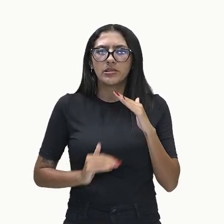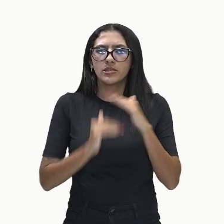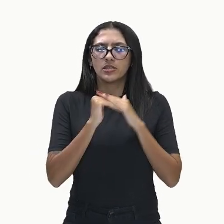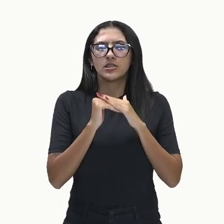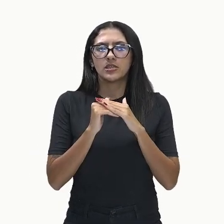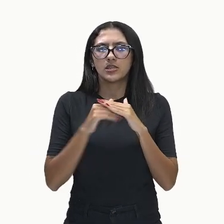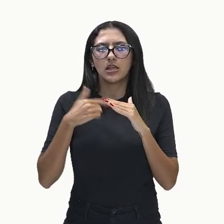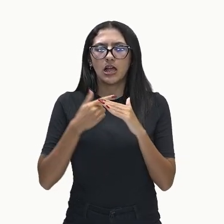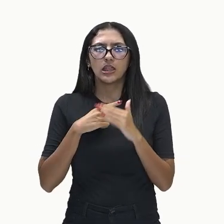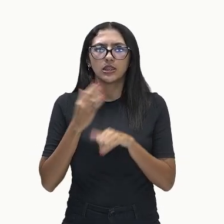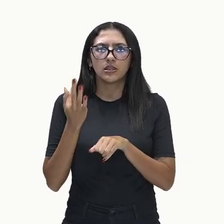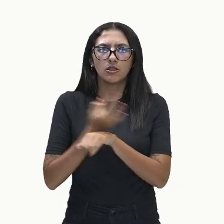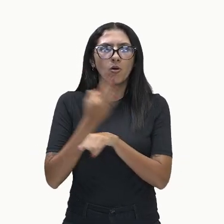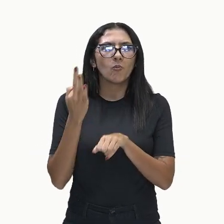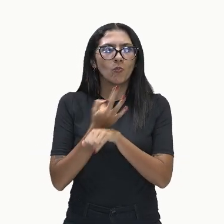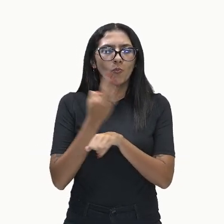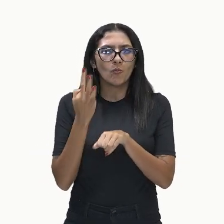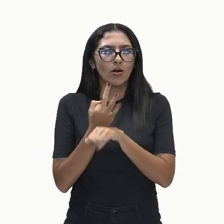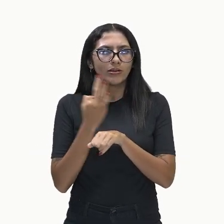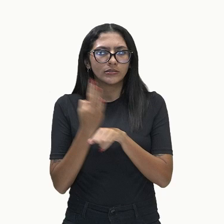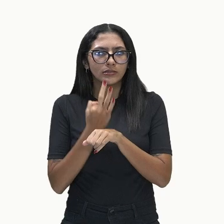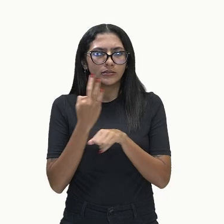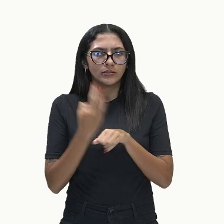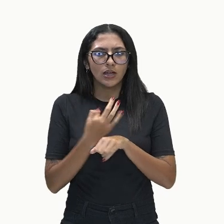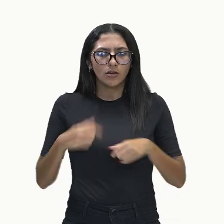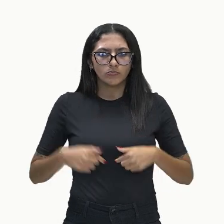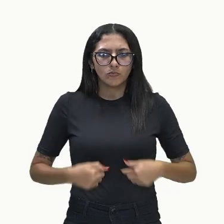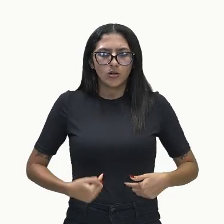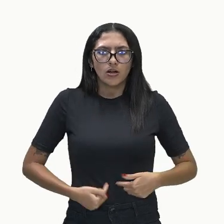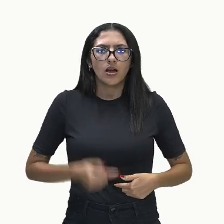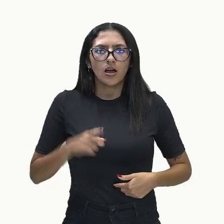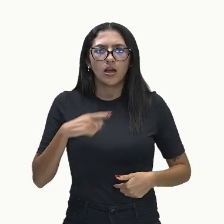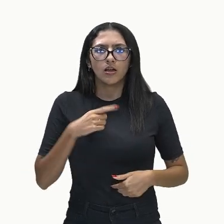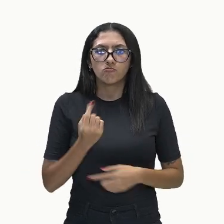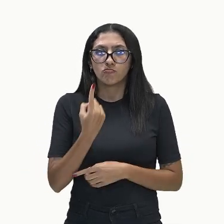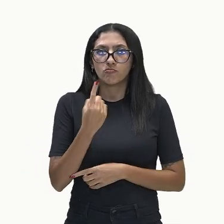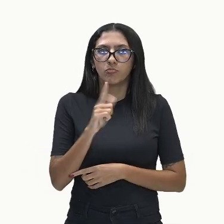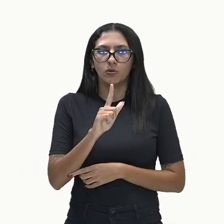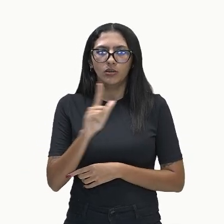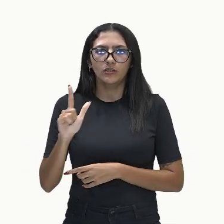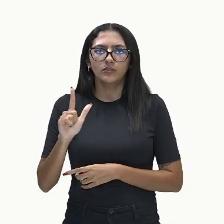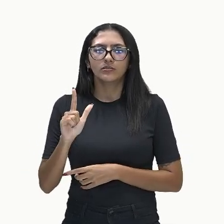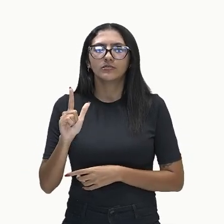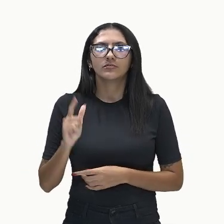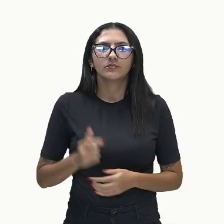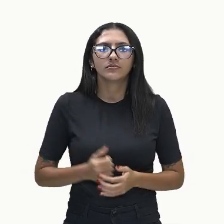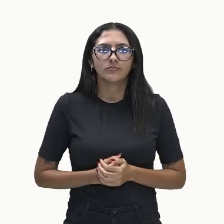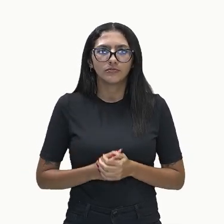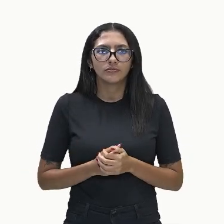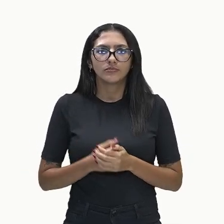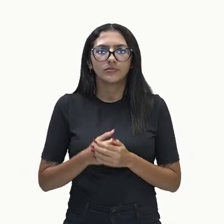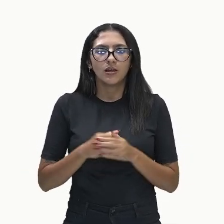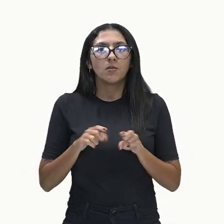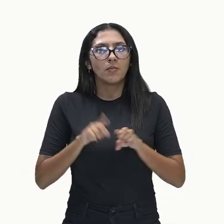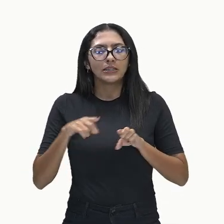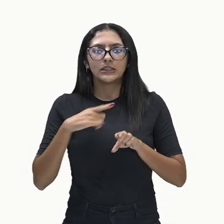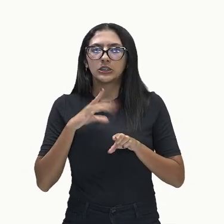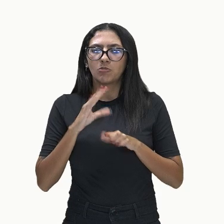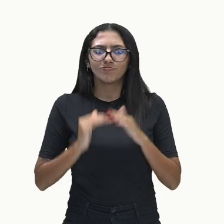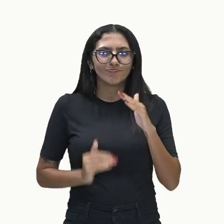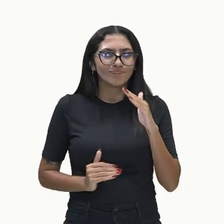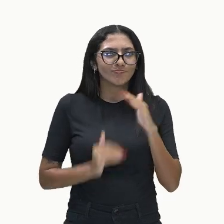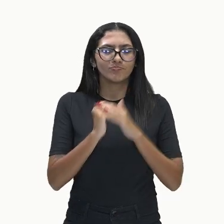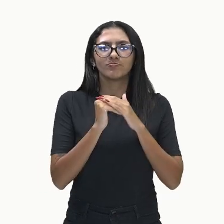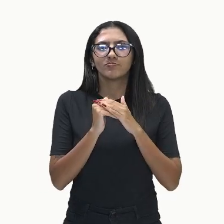consegue armazenar de urina na bexiga é 1 litro, mas isso em casos extremos,